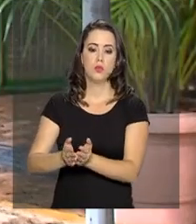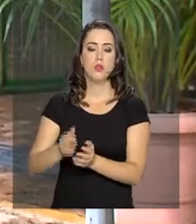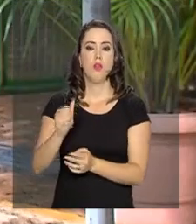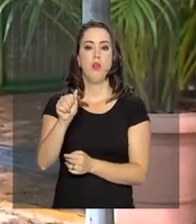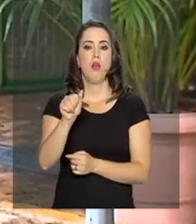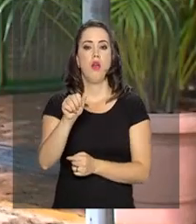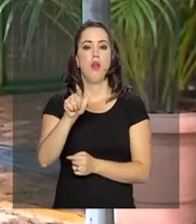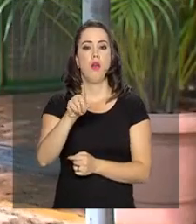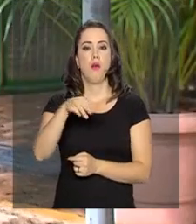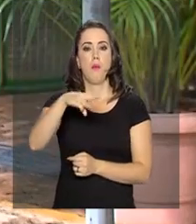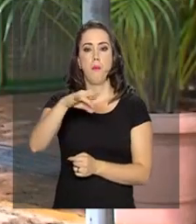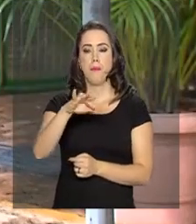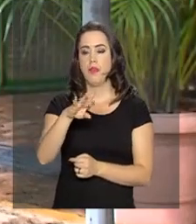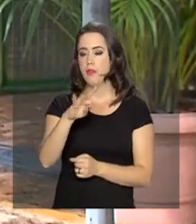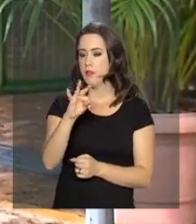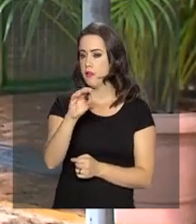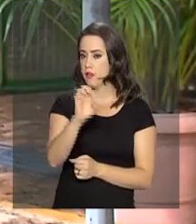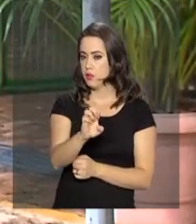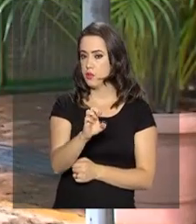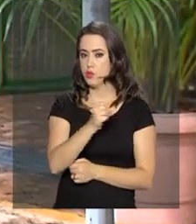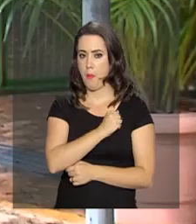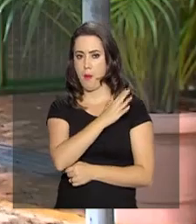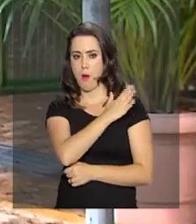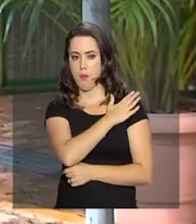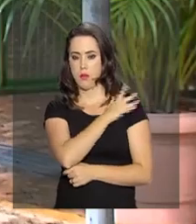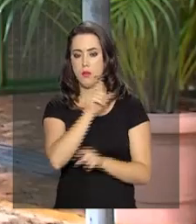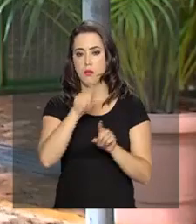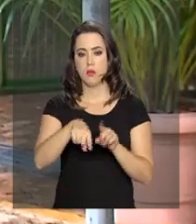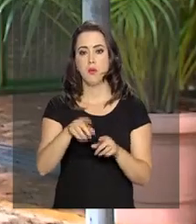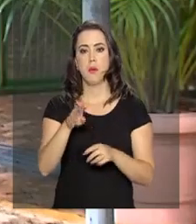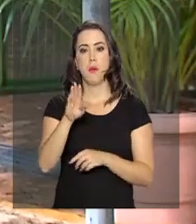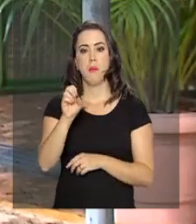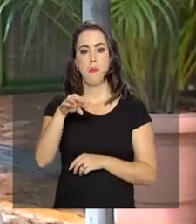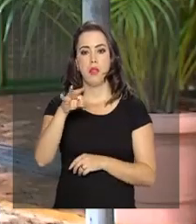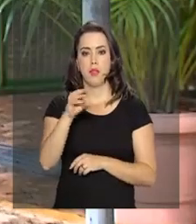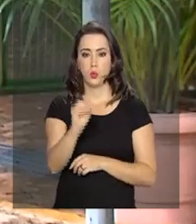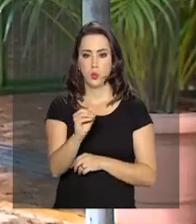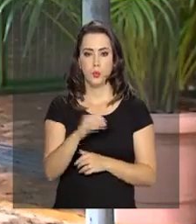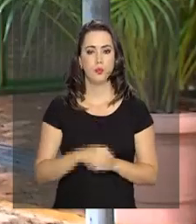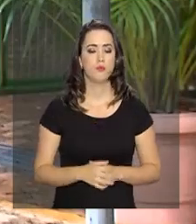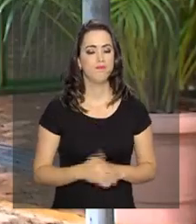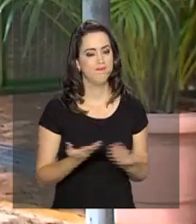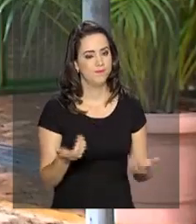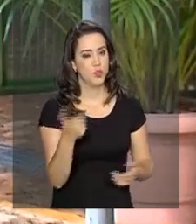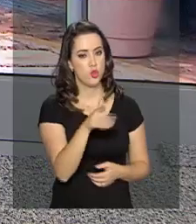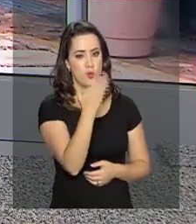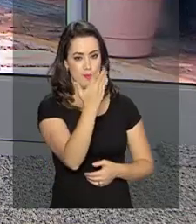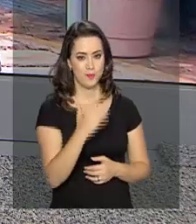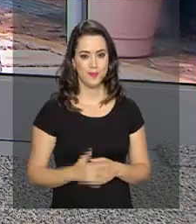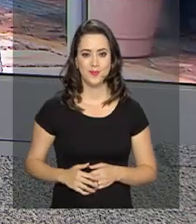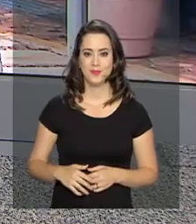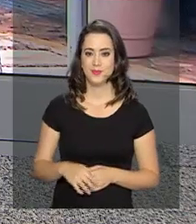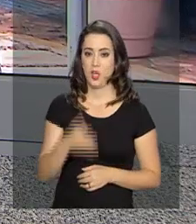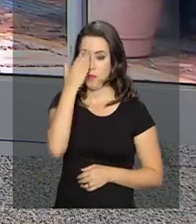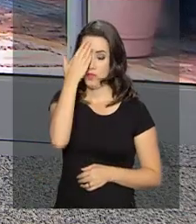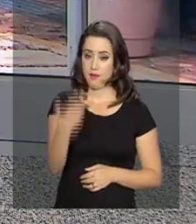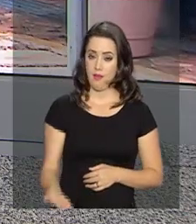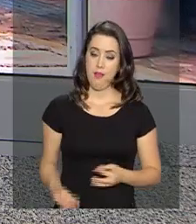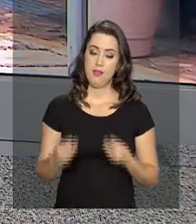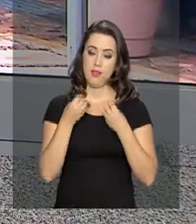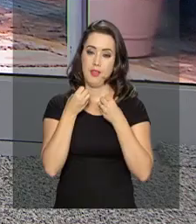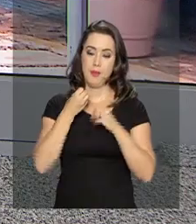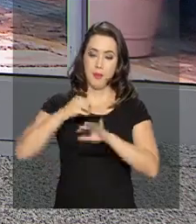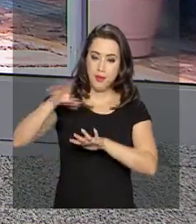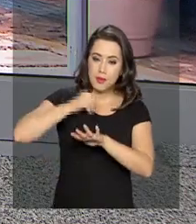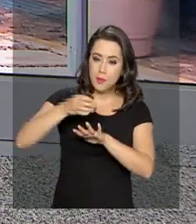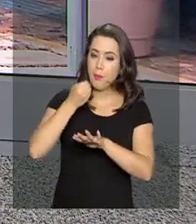almirante de esquadra Bento Costa Lima Leite de Albuquerque Júnior. Alessandra, eu volto com você. Obrigada, Daniele, pelas informações.